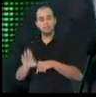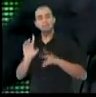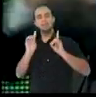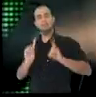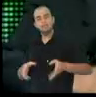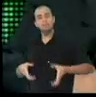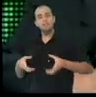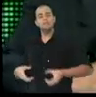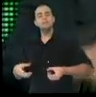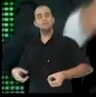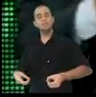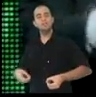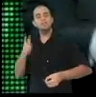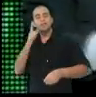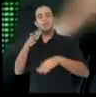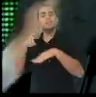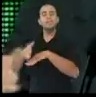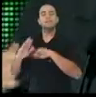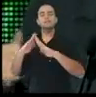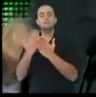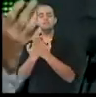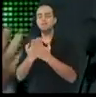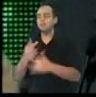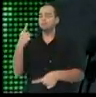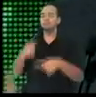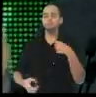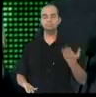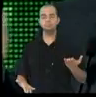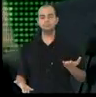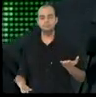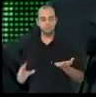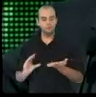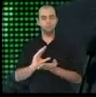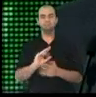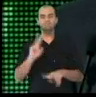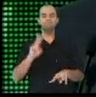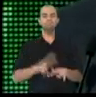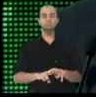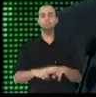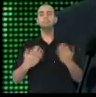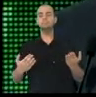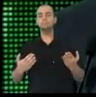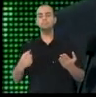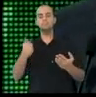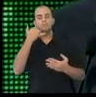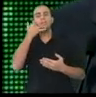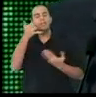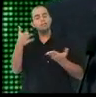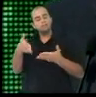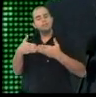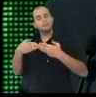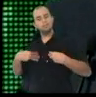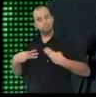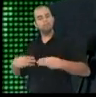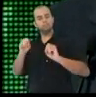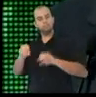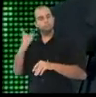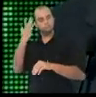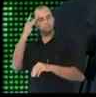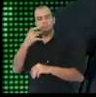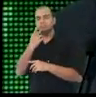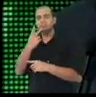APAE, possam ir às escolas. O Ministério da Educação cortou. Eu sugiro que você ligue amanhã para o ministro da Educação, Fernando Haddad, para dizer para ele que